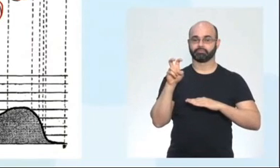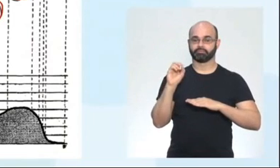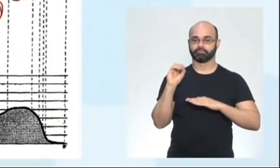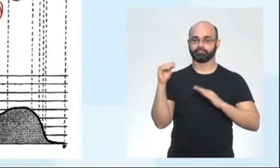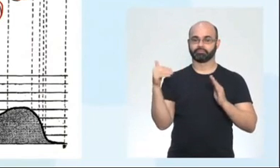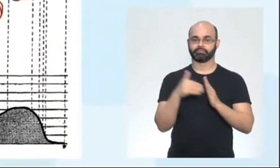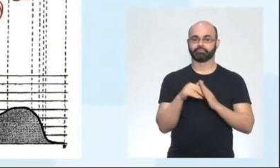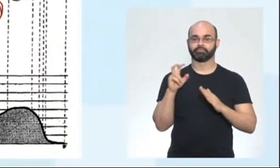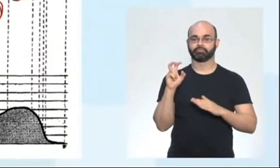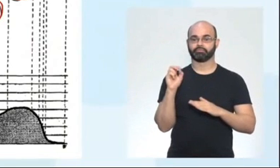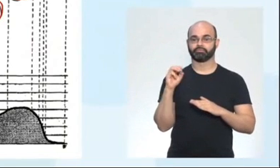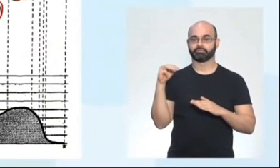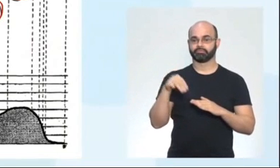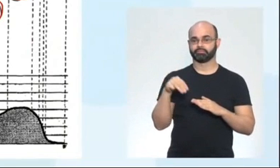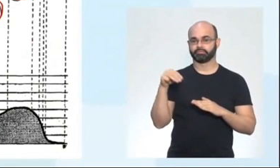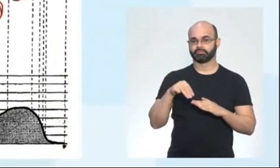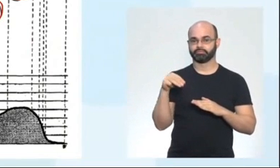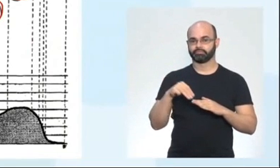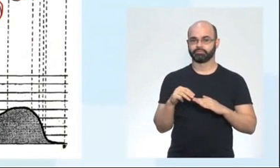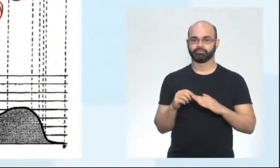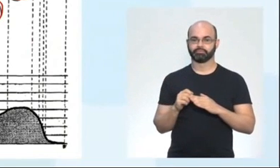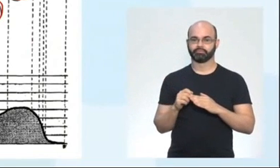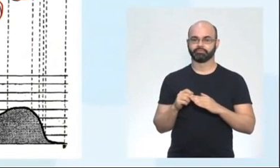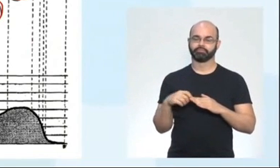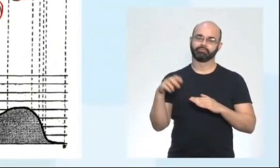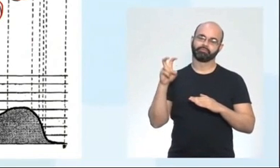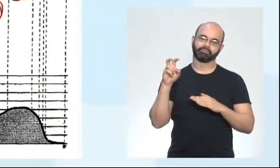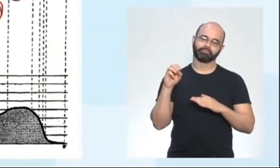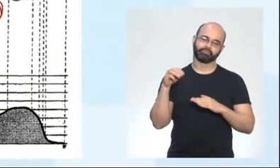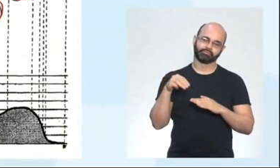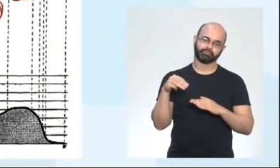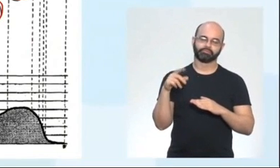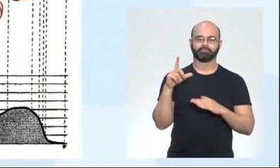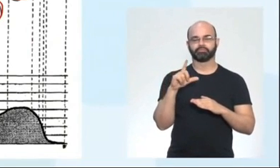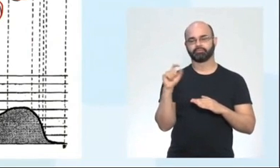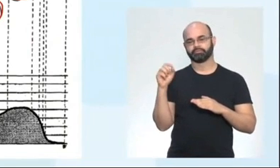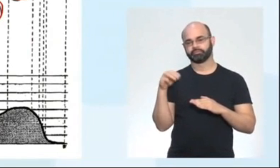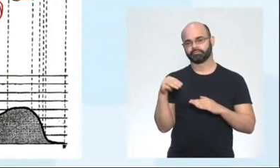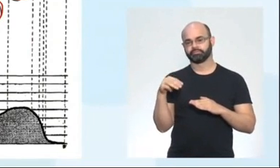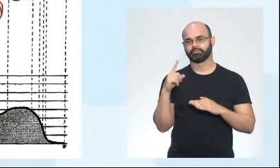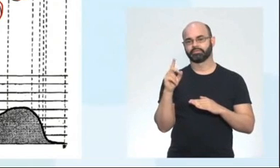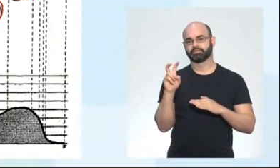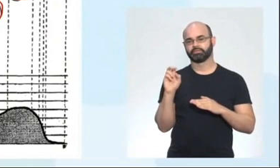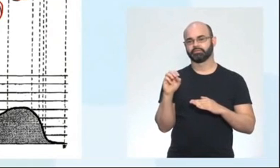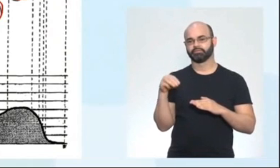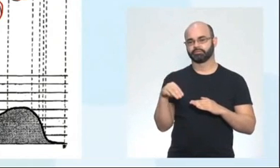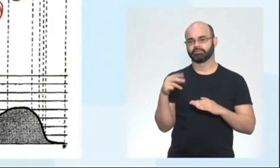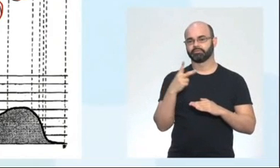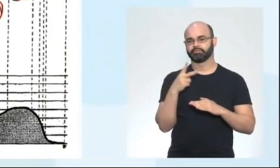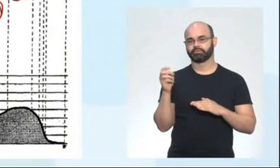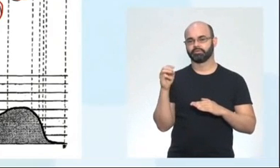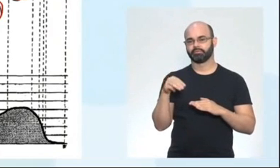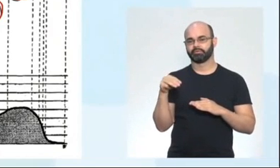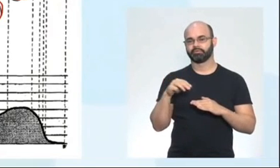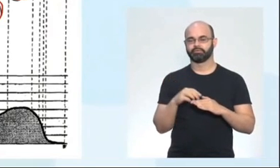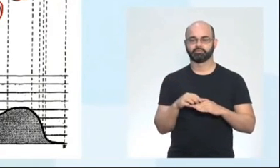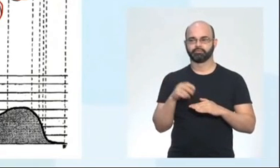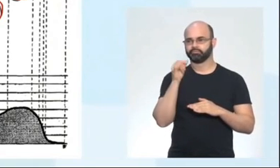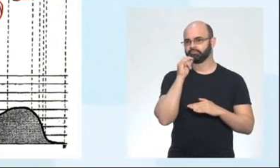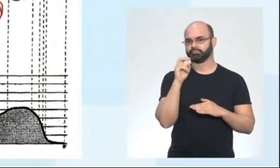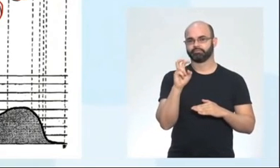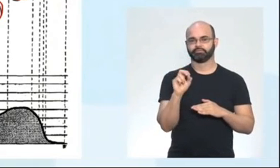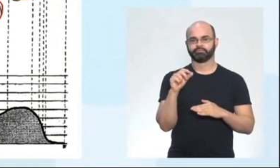50 metros. Aqui, ó, 50 metros, 100 metros, 150 metros, 200 metros. Não tem como você colocar